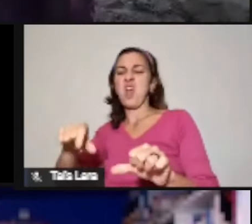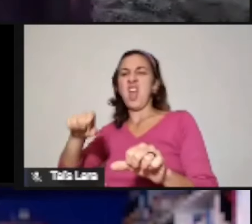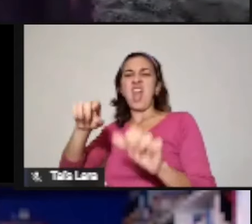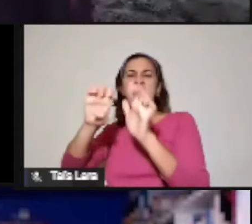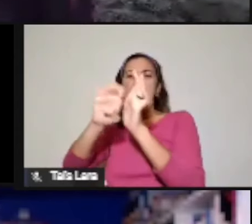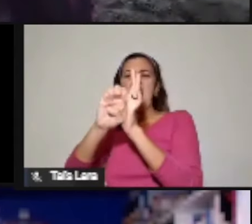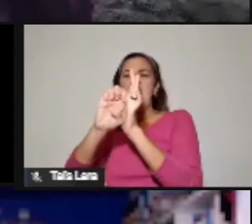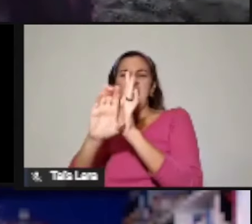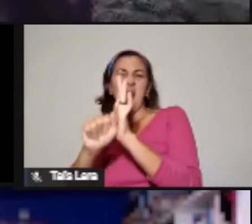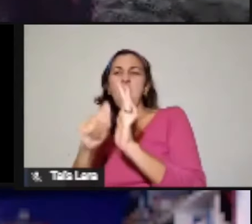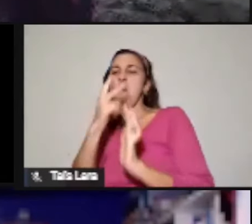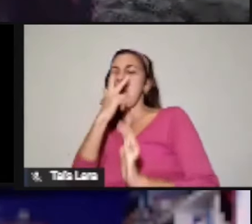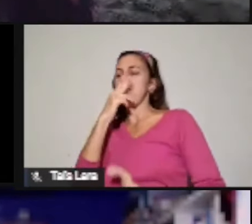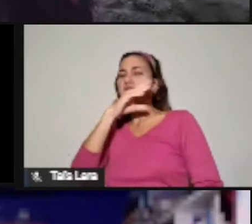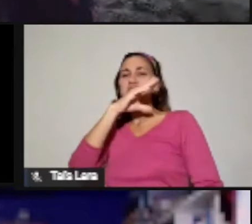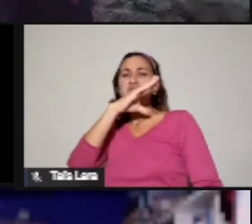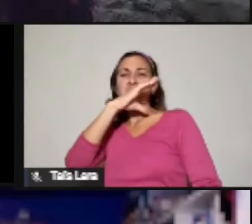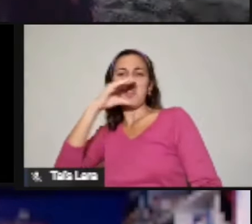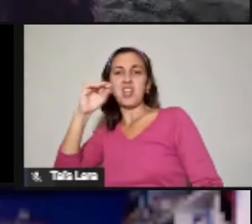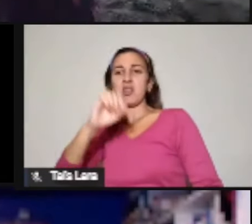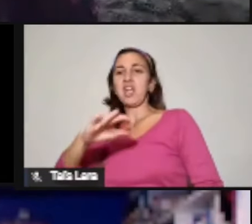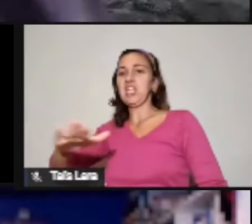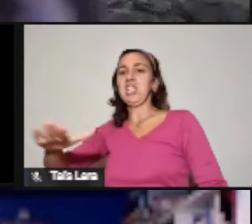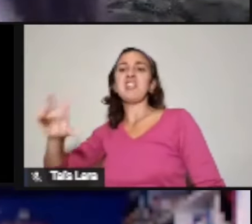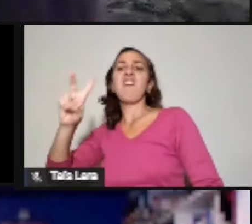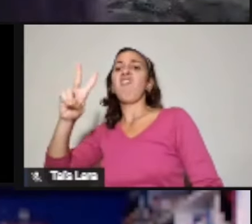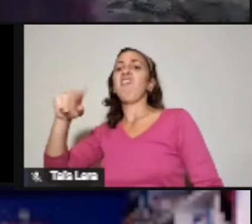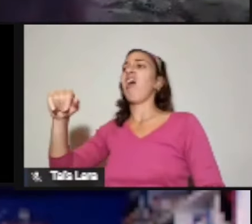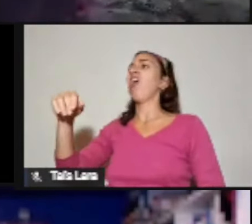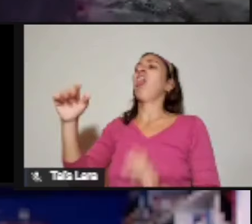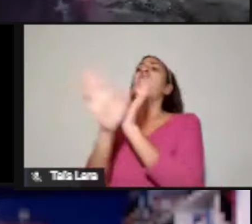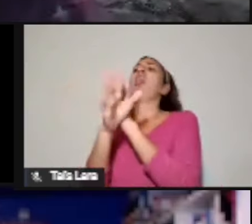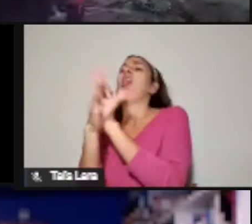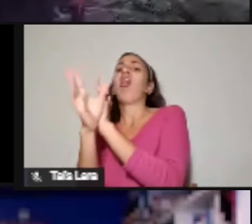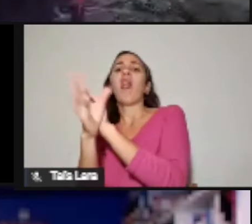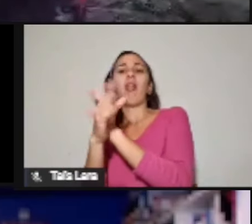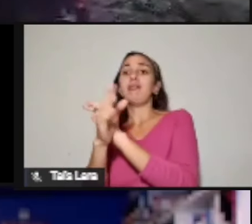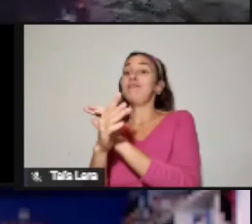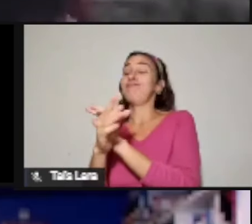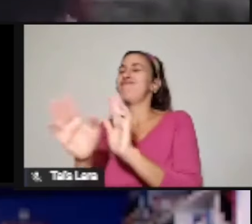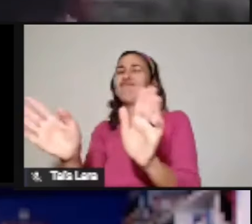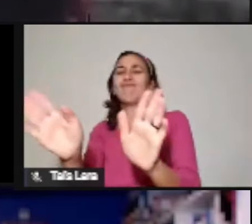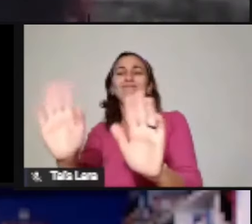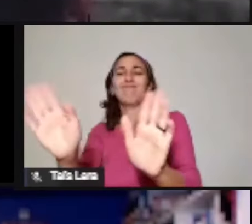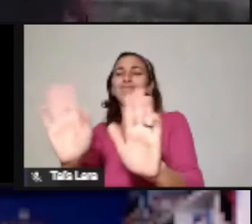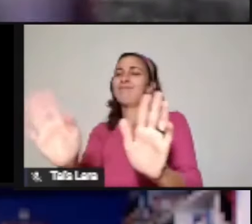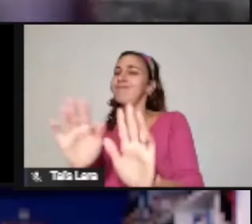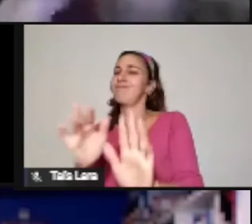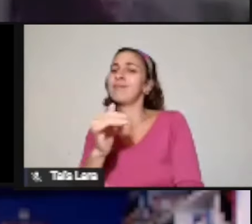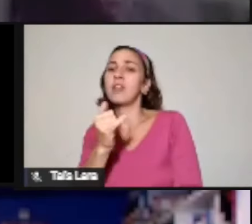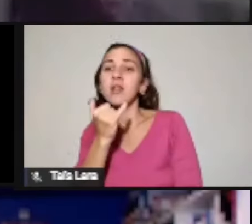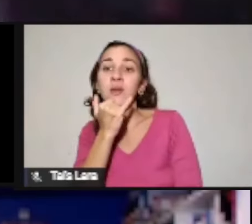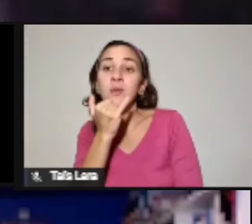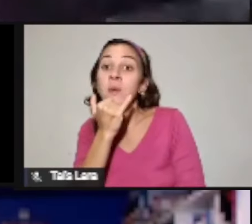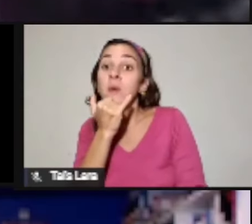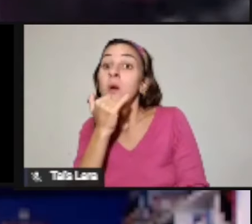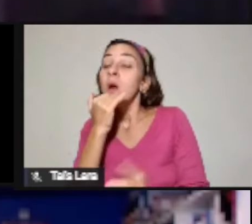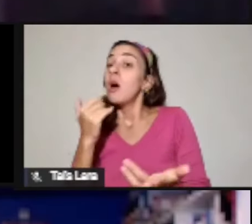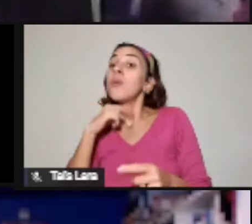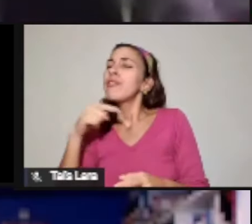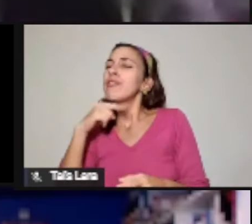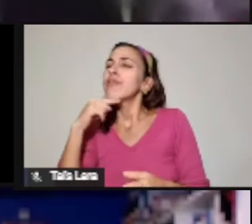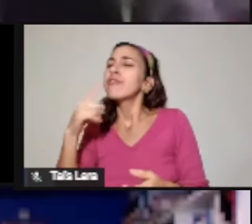né? Acho que a gente precisa começar por aí, porque não adianta a gente ter um presidente como a gente tem agora no poder e ficar aqui pensando,